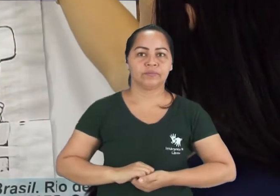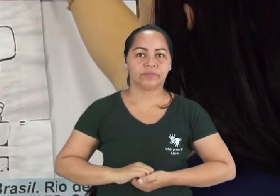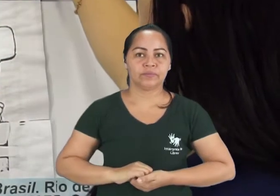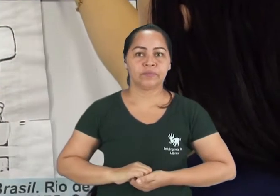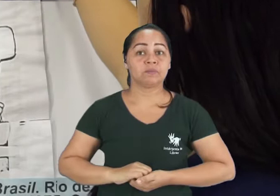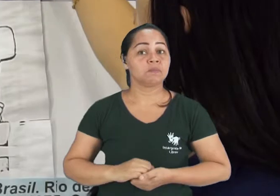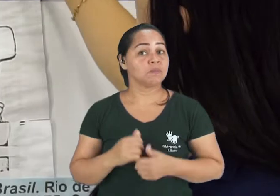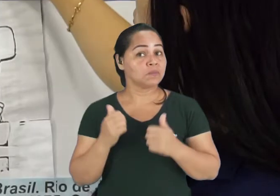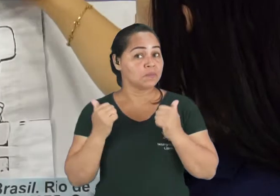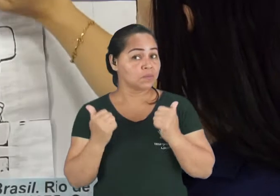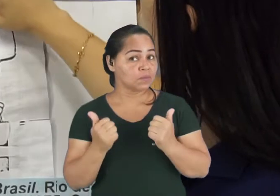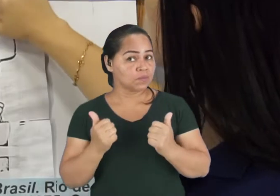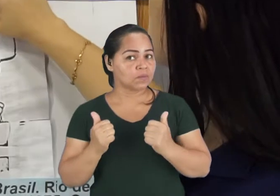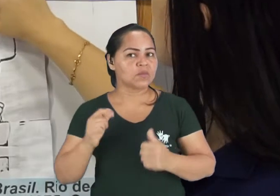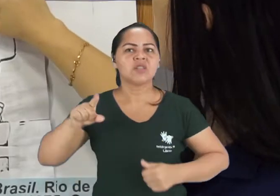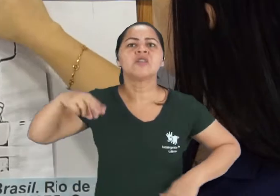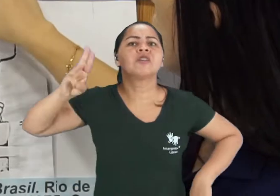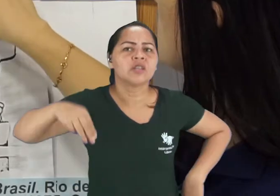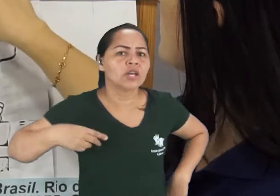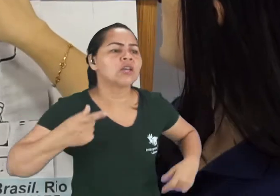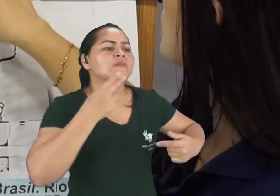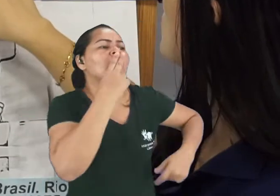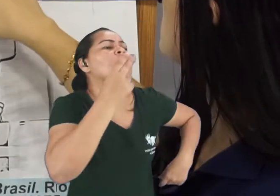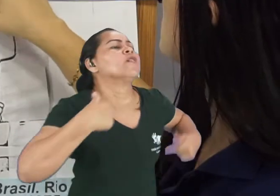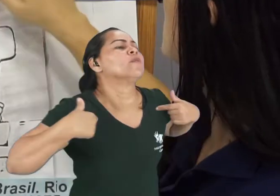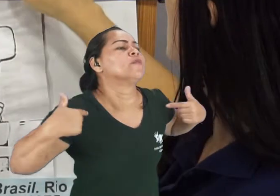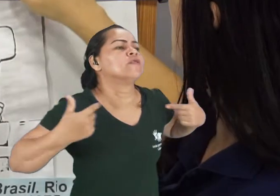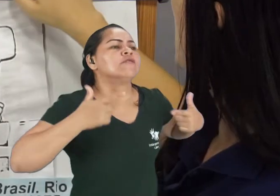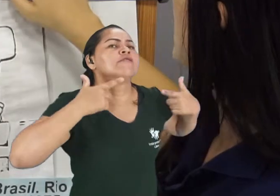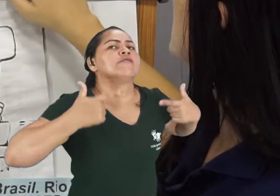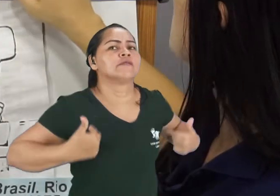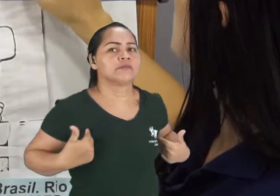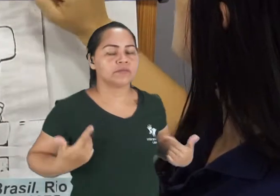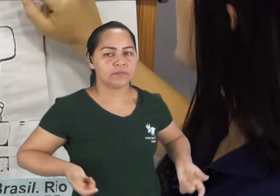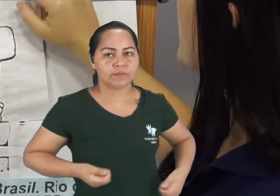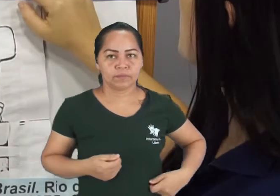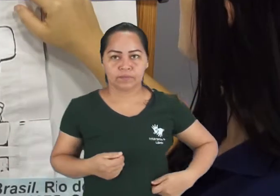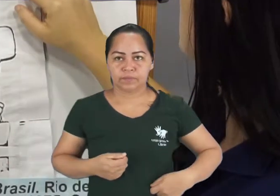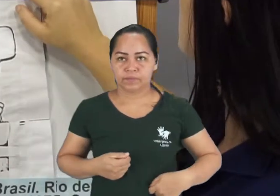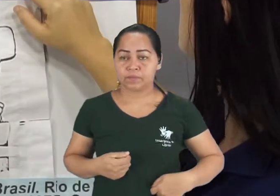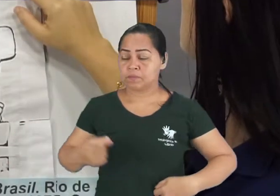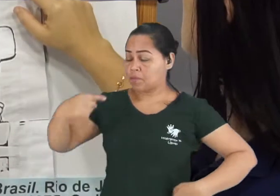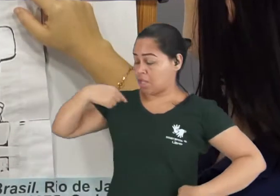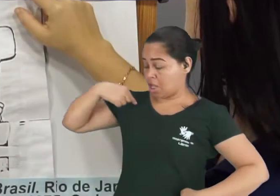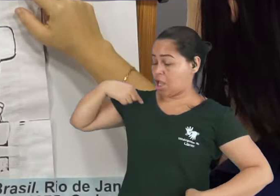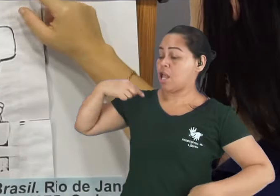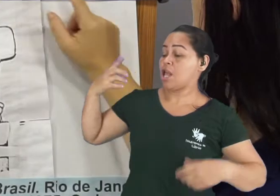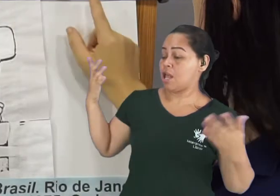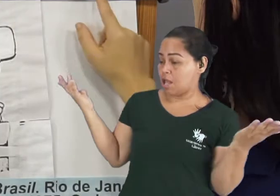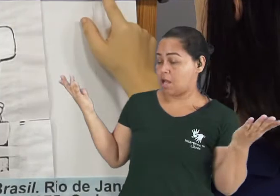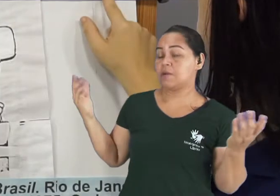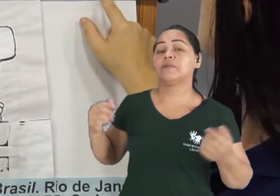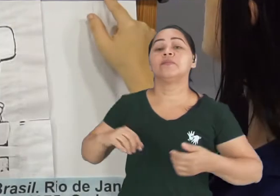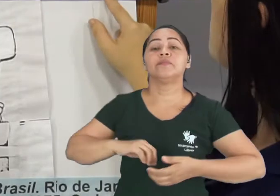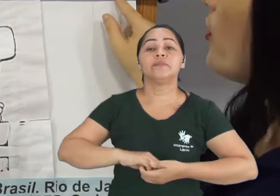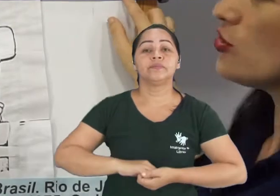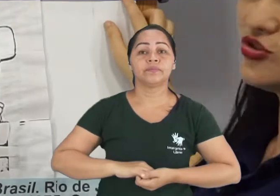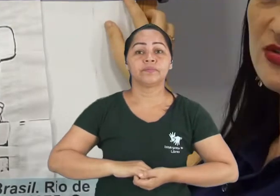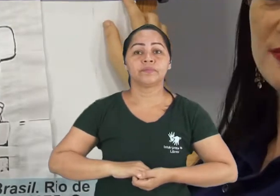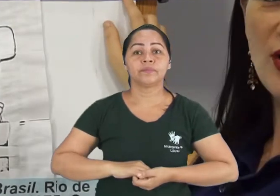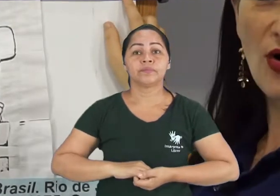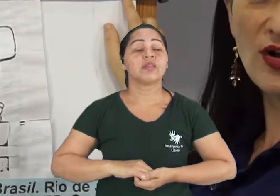Muito bem. Quem me chamou de dentuça? A Mônica falou. Aí ele responde, eu. Ah,